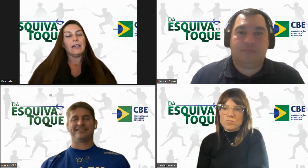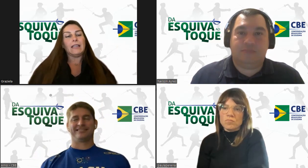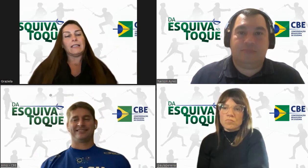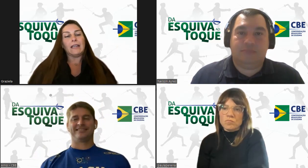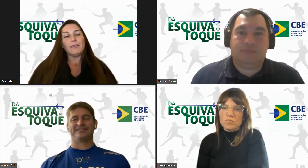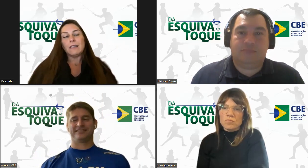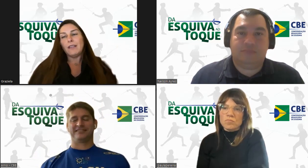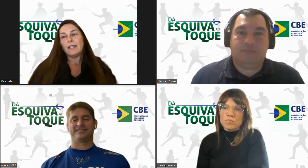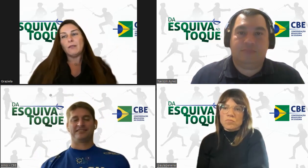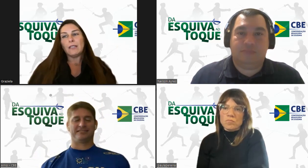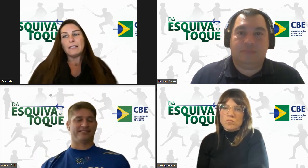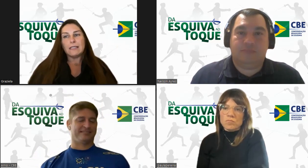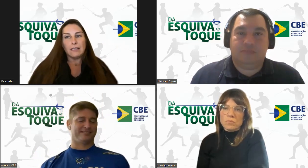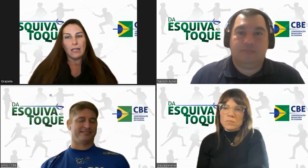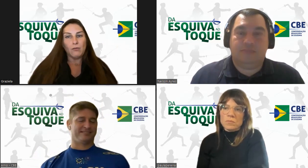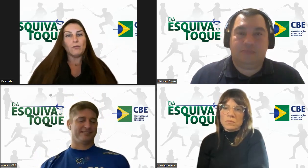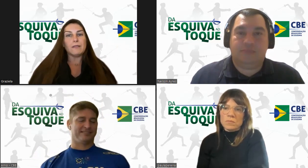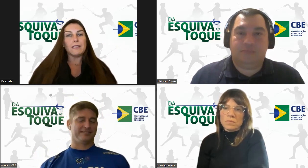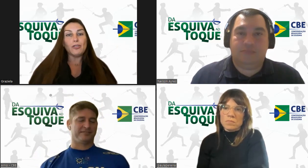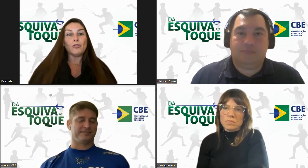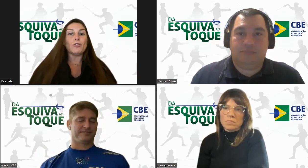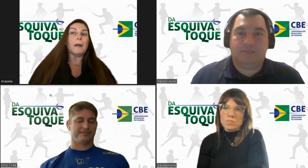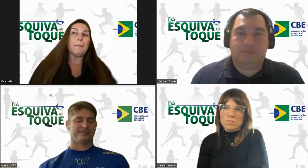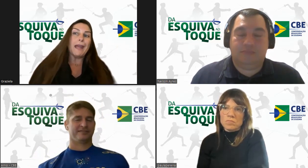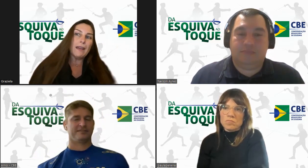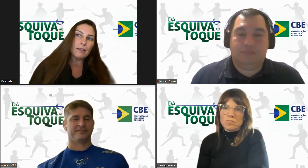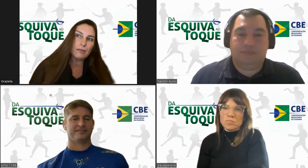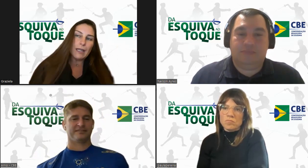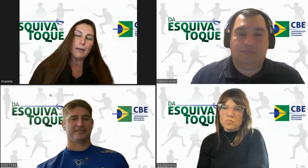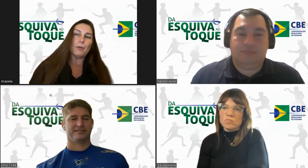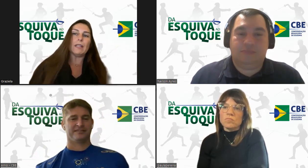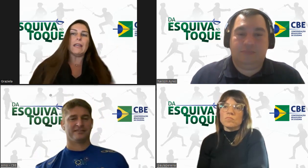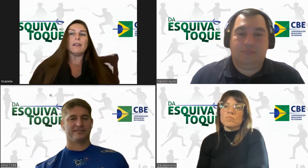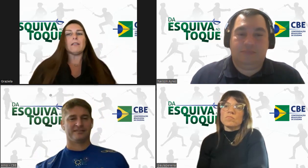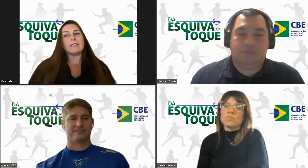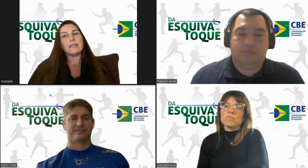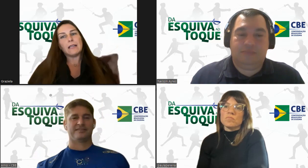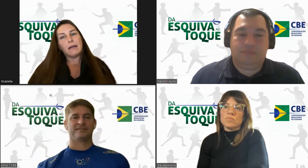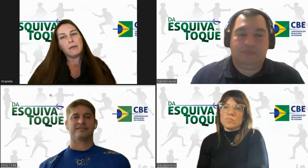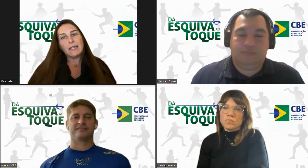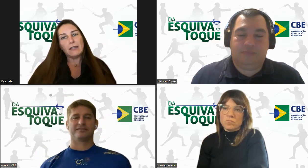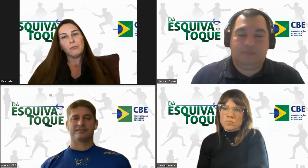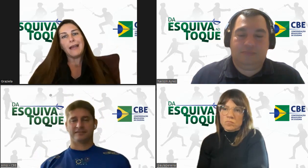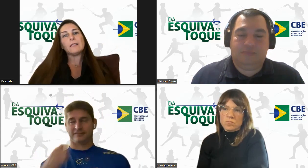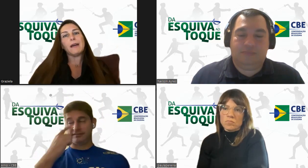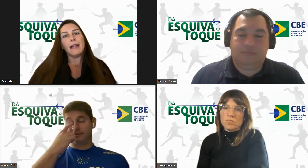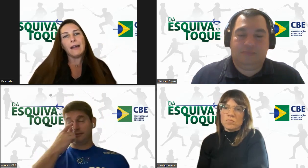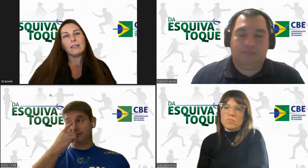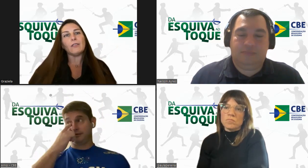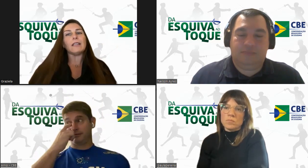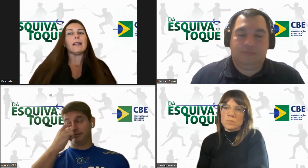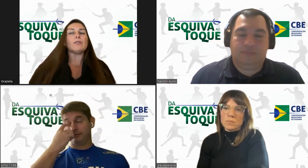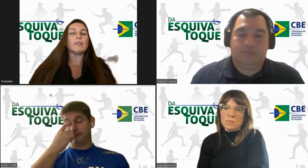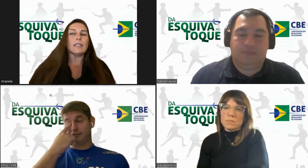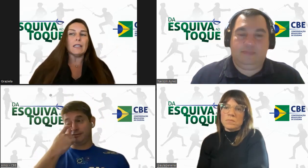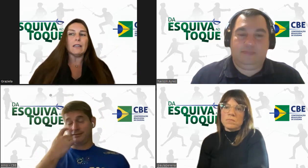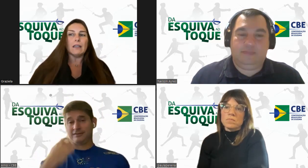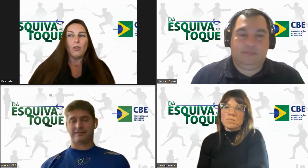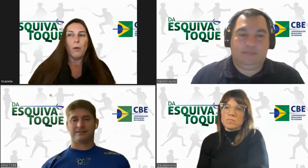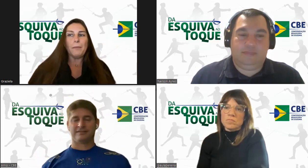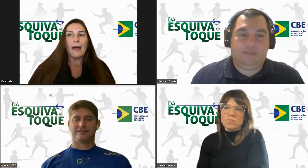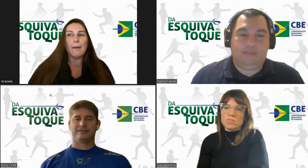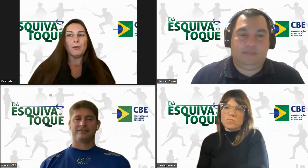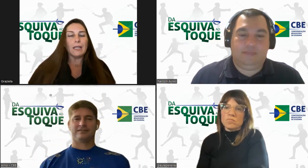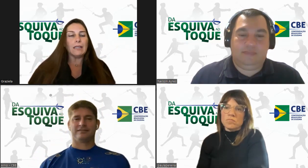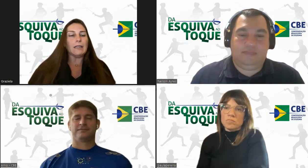e daí você vem aqui muitas vezes você tem o subsídio do suplemento né proteica que às vezes acaba saindo mais barato até do que